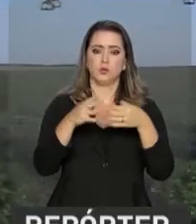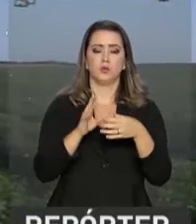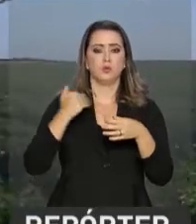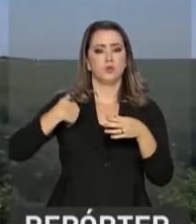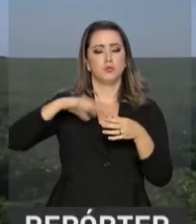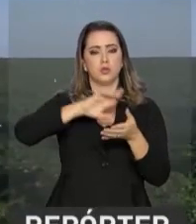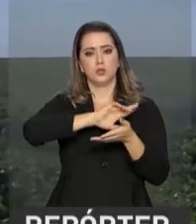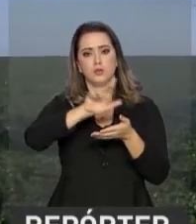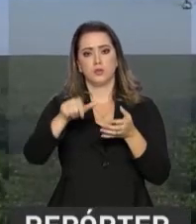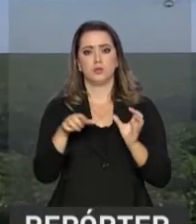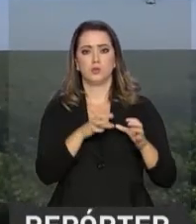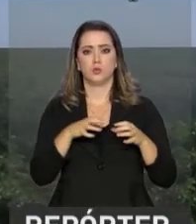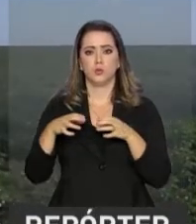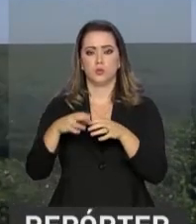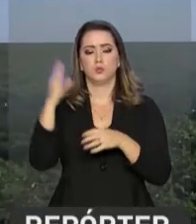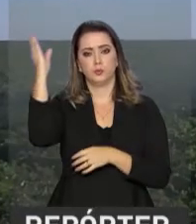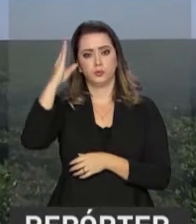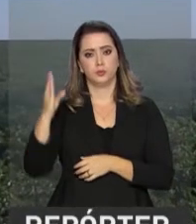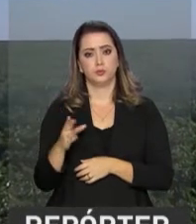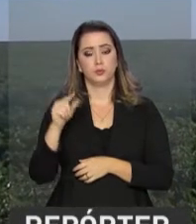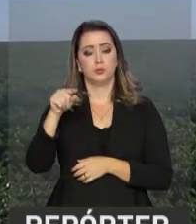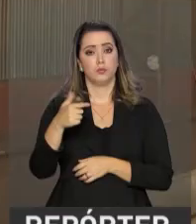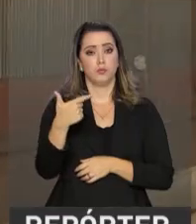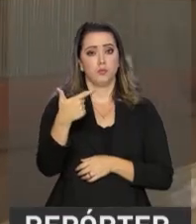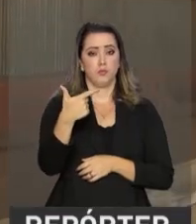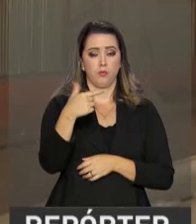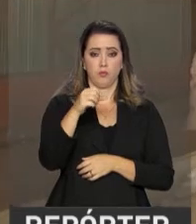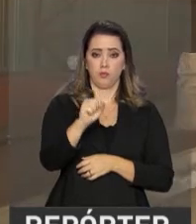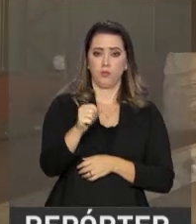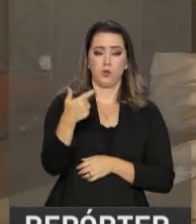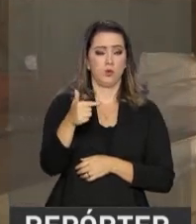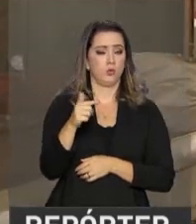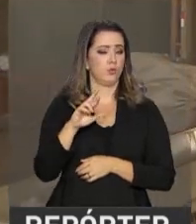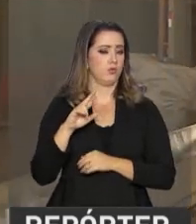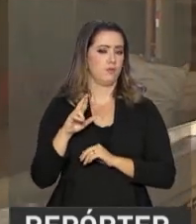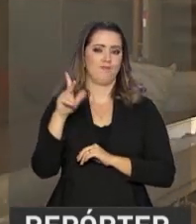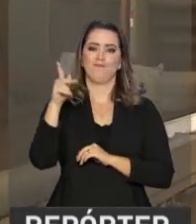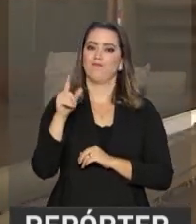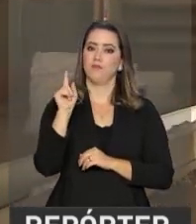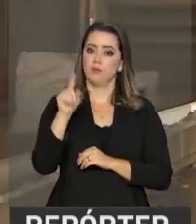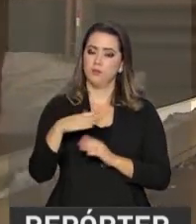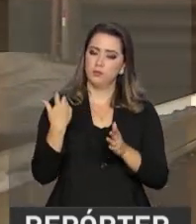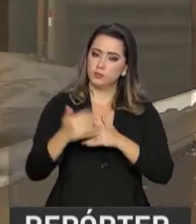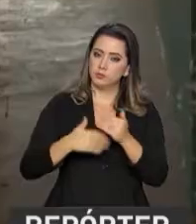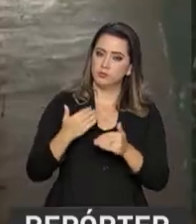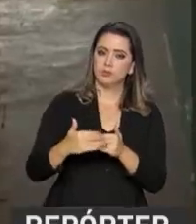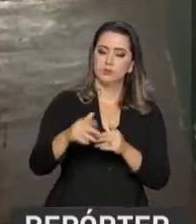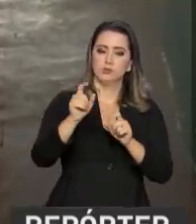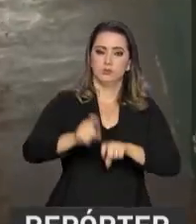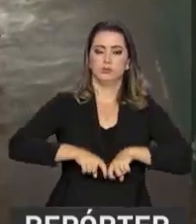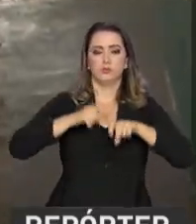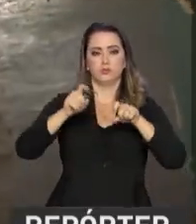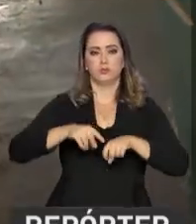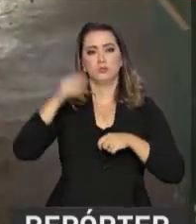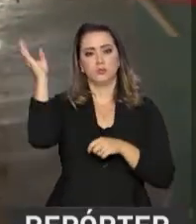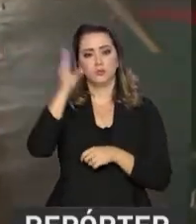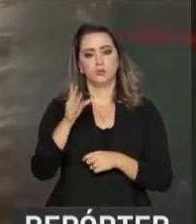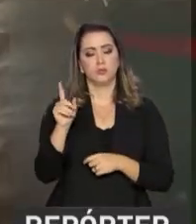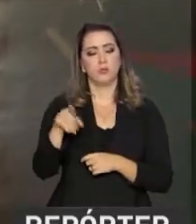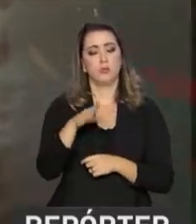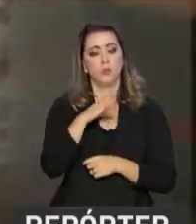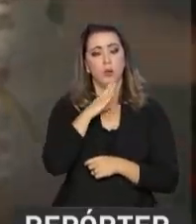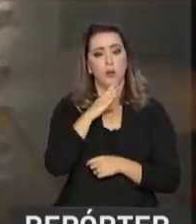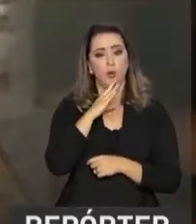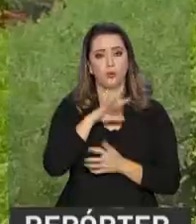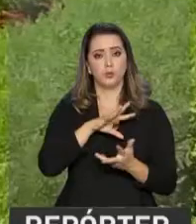diversos setores do país em 2018 não será diferente o avanço do agronegócio brasileiro é conhecido